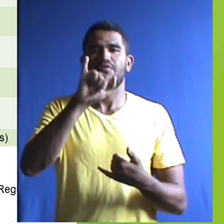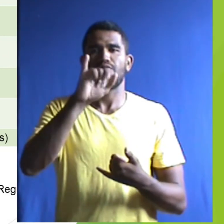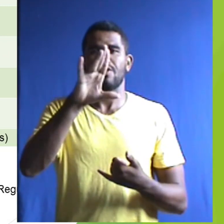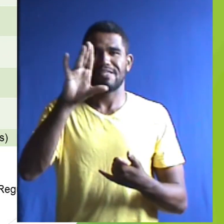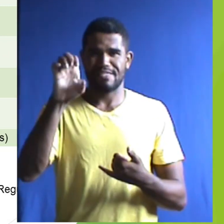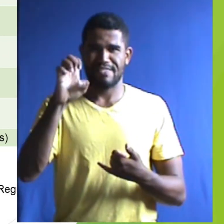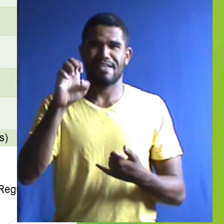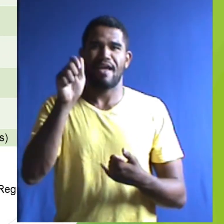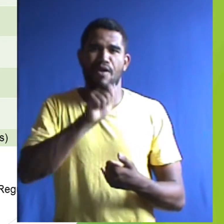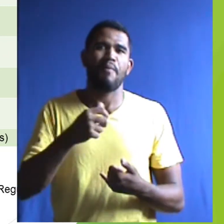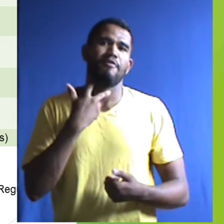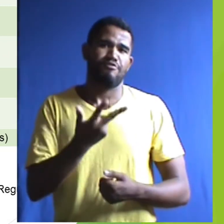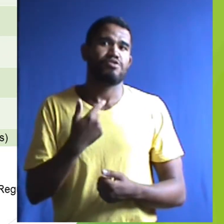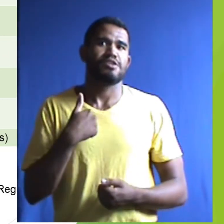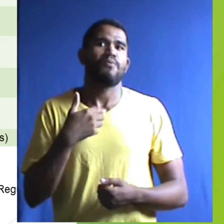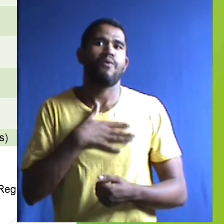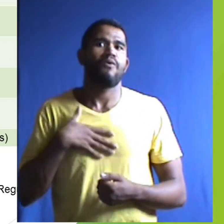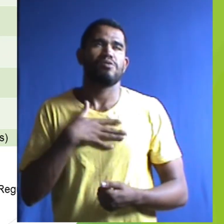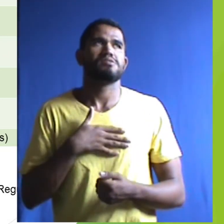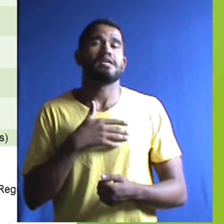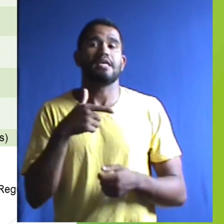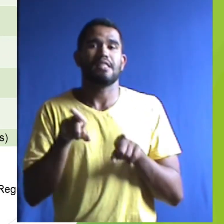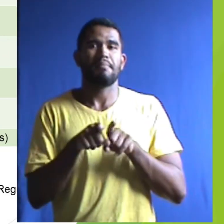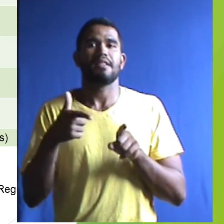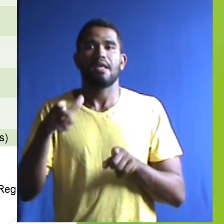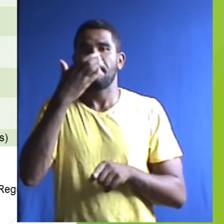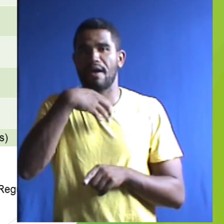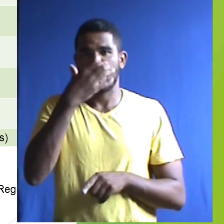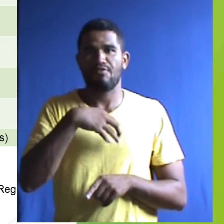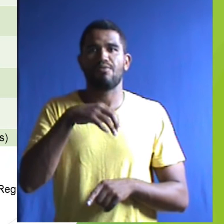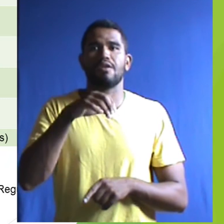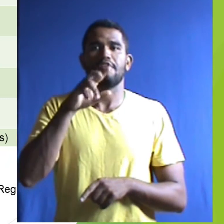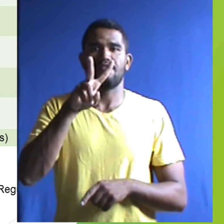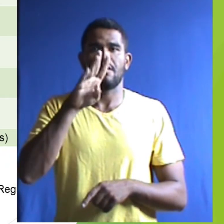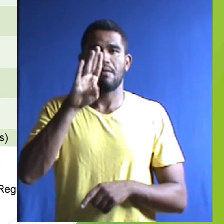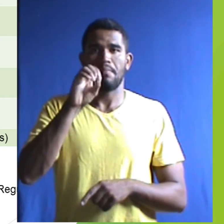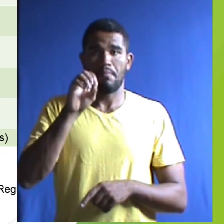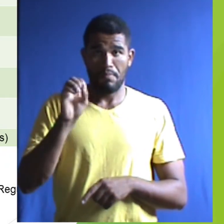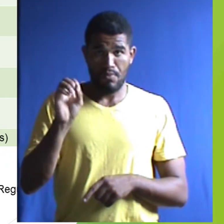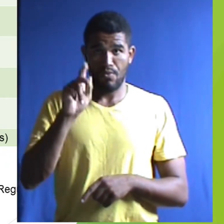nesse período em que nós estamos de aula remota emergencial.